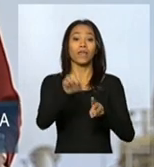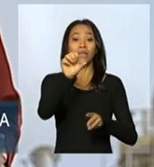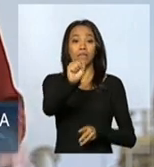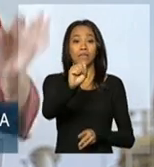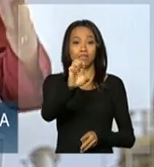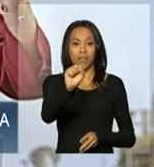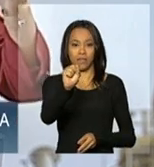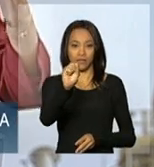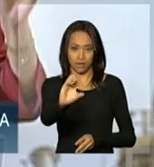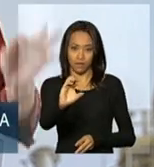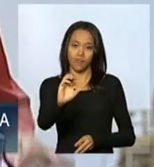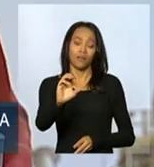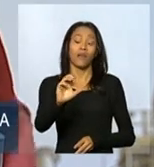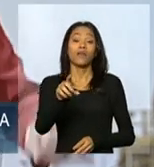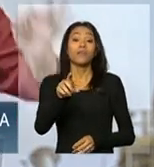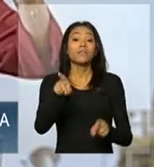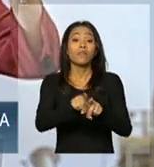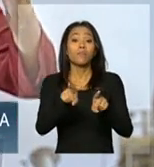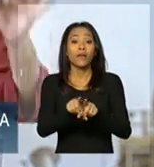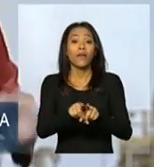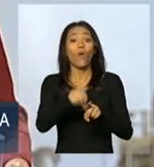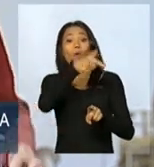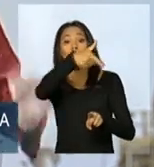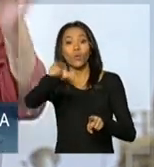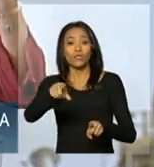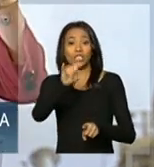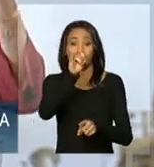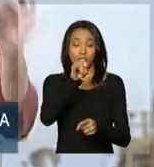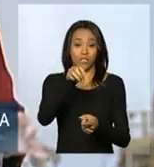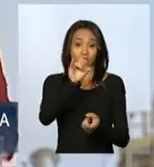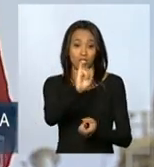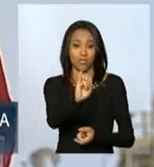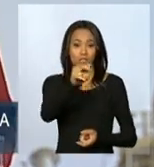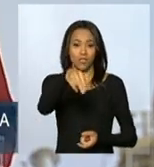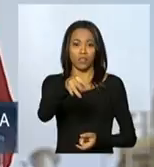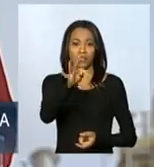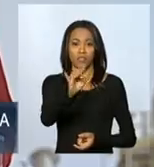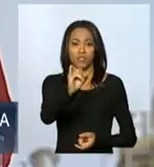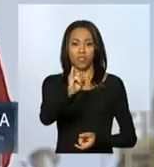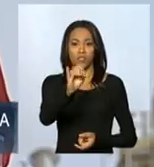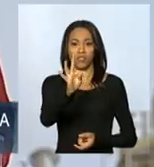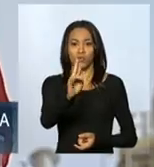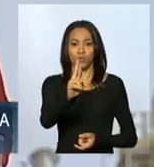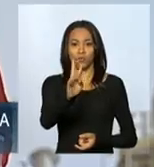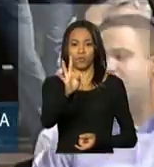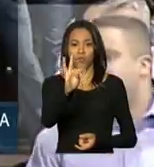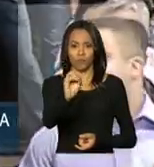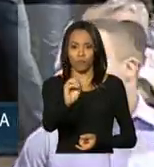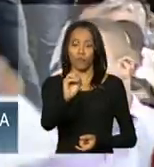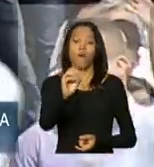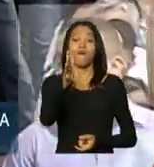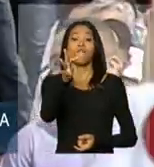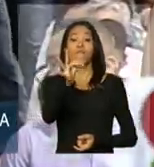Segundo, os Institutos Federais de Educação.